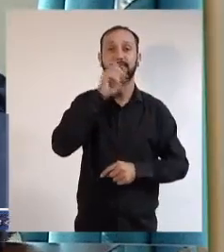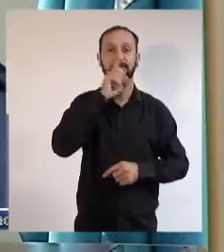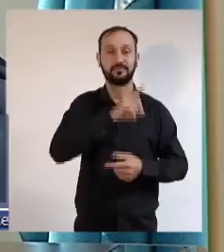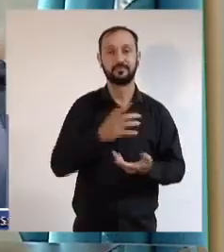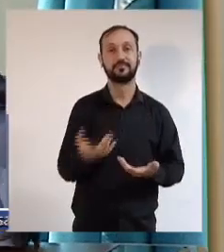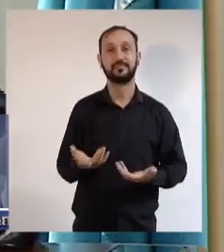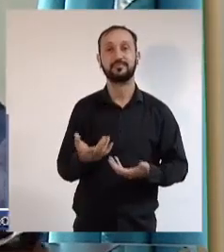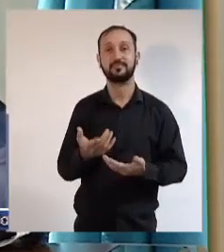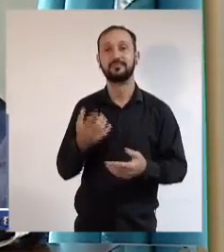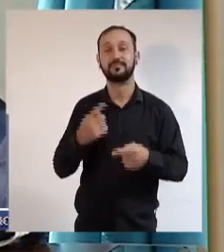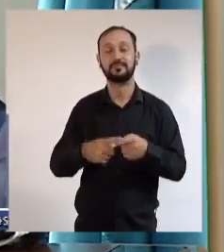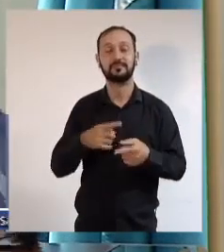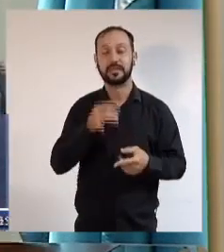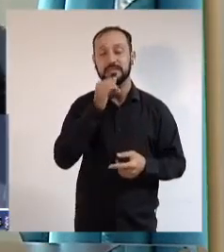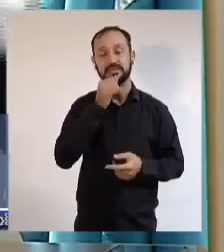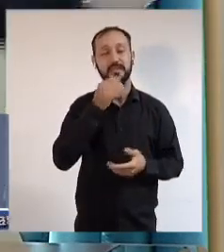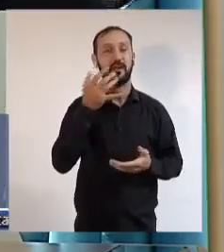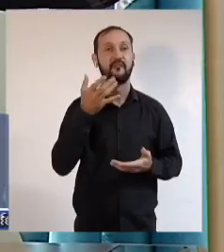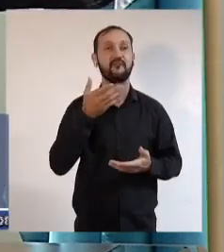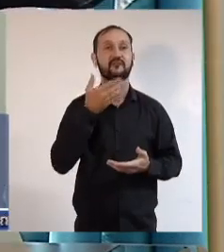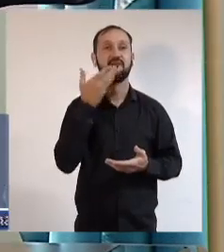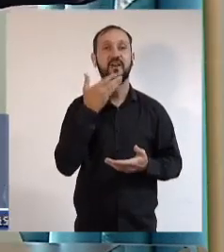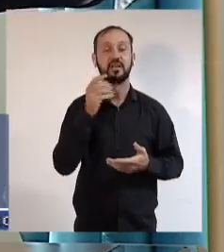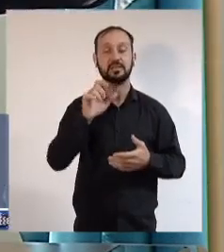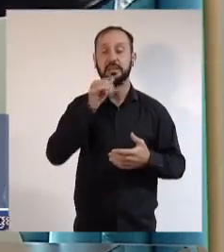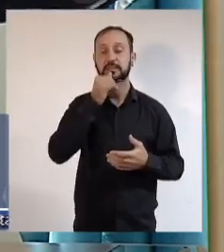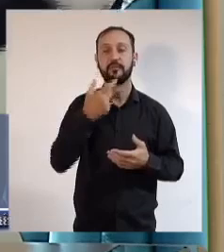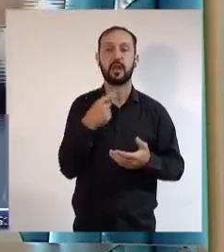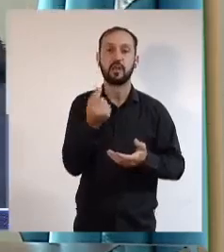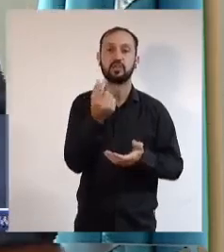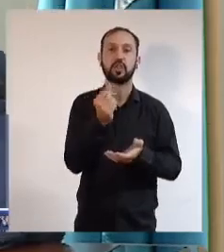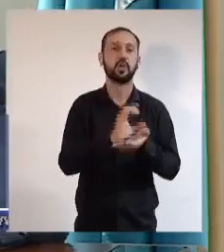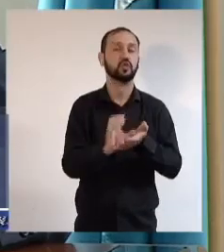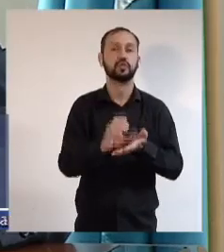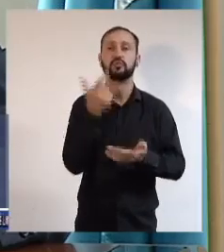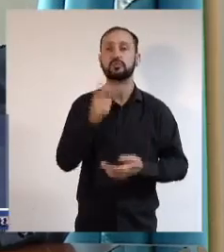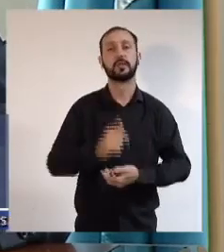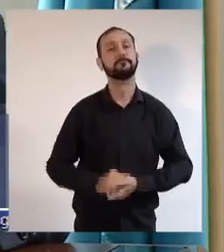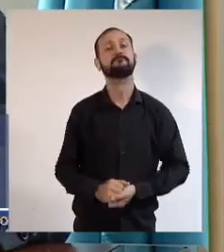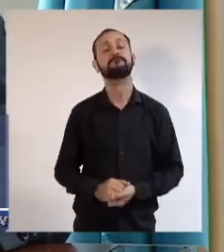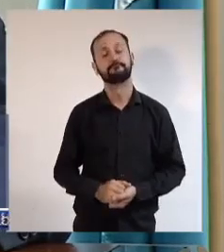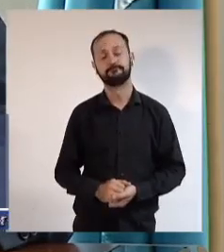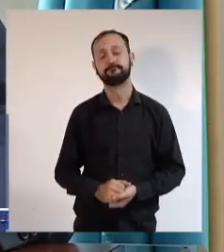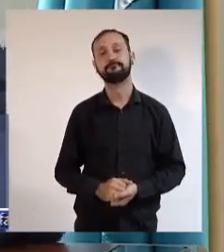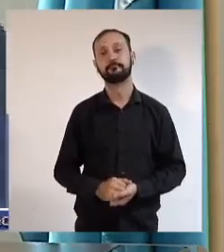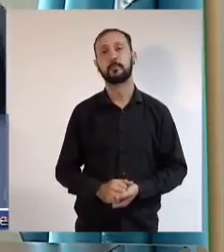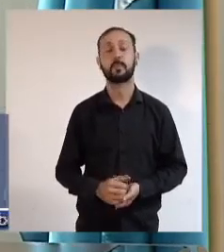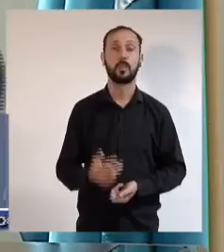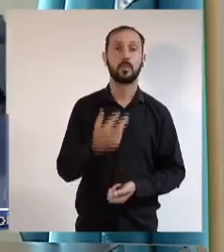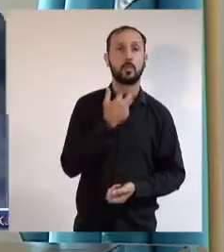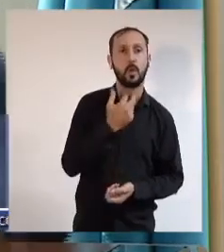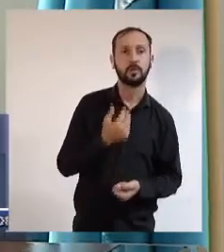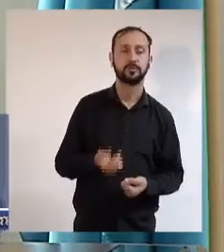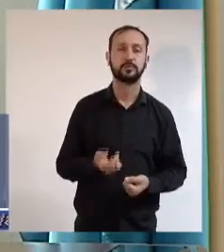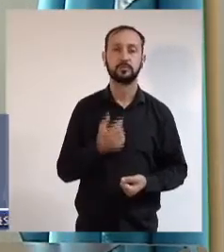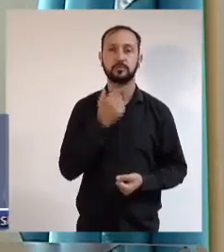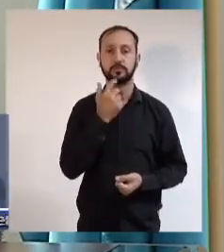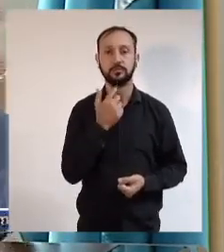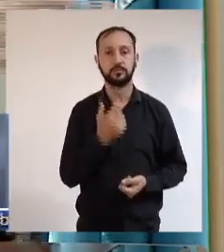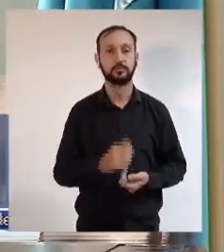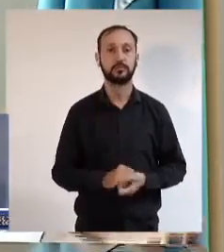é fácil dizer não temos orçamento não dá dinheiro é pouco